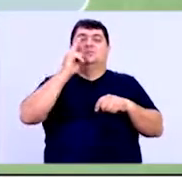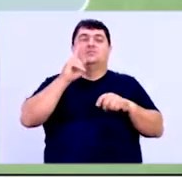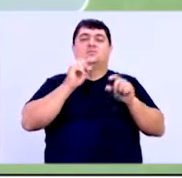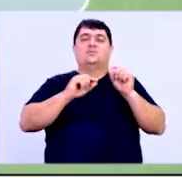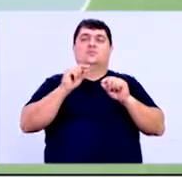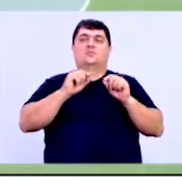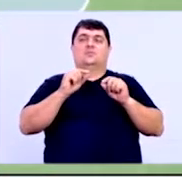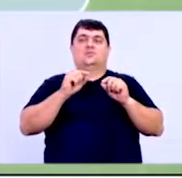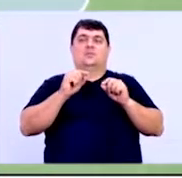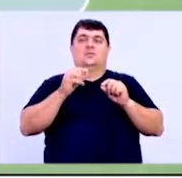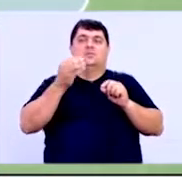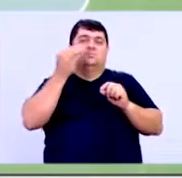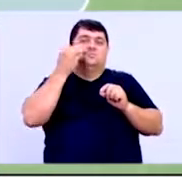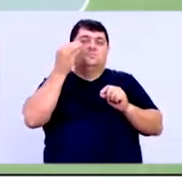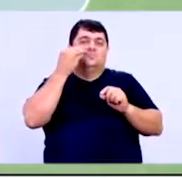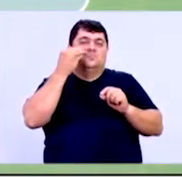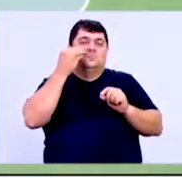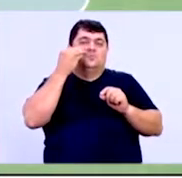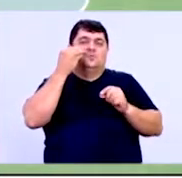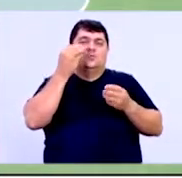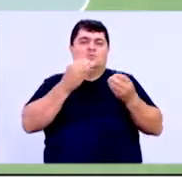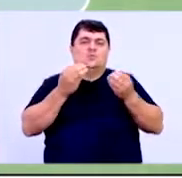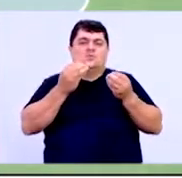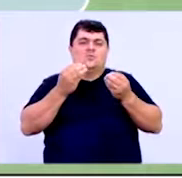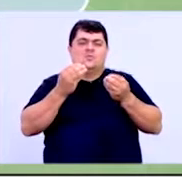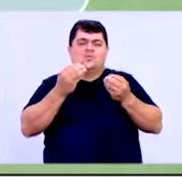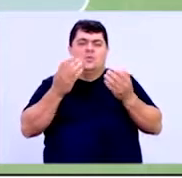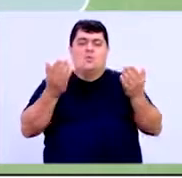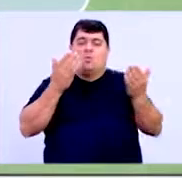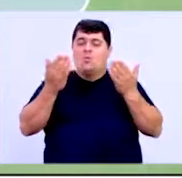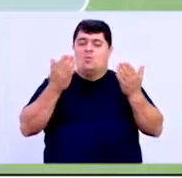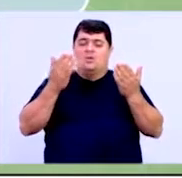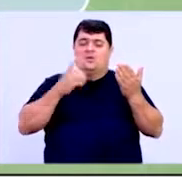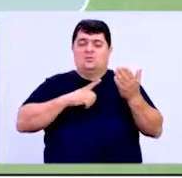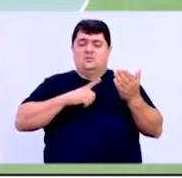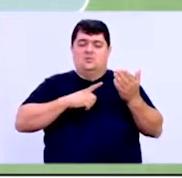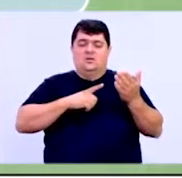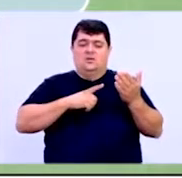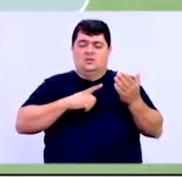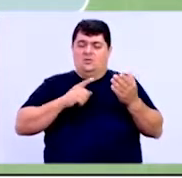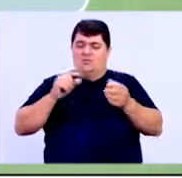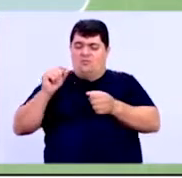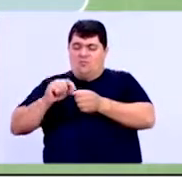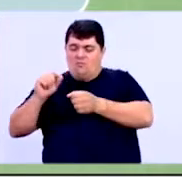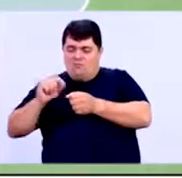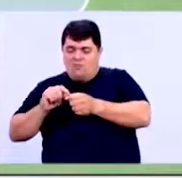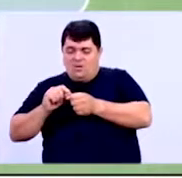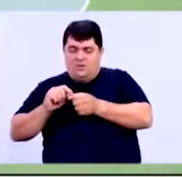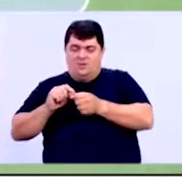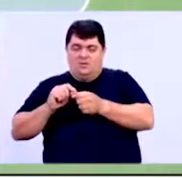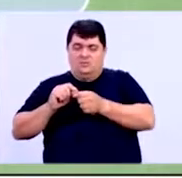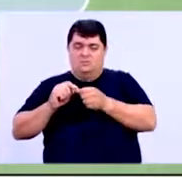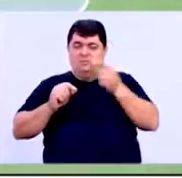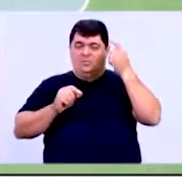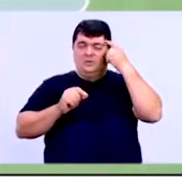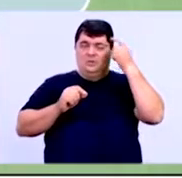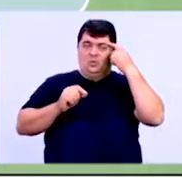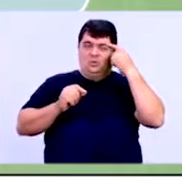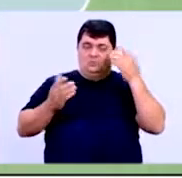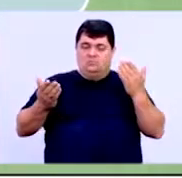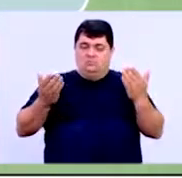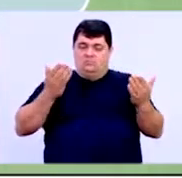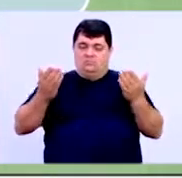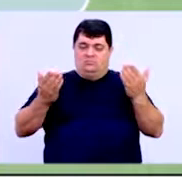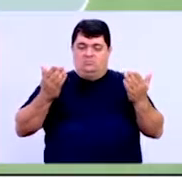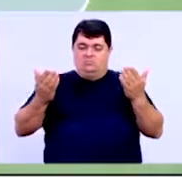as peças orçamentárias para comparar o previsto com o realizado. Ou seja, você faz uma previsão